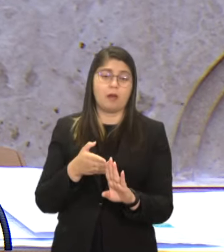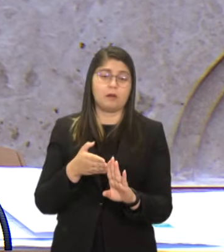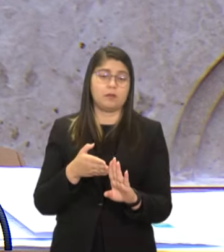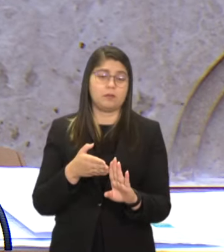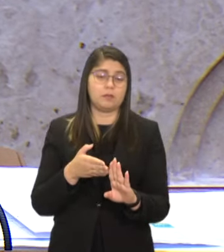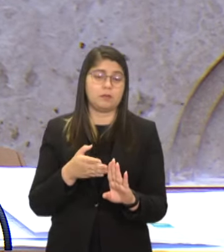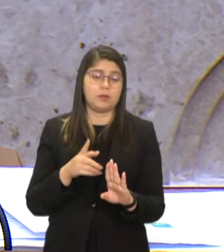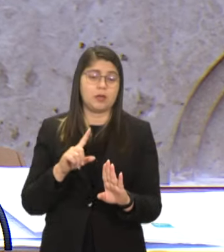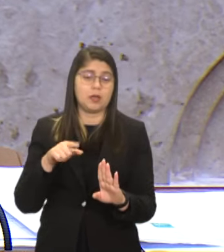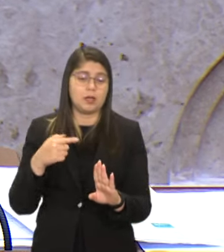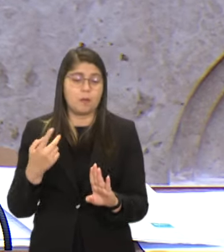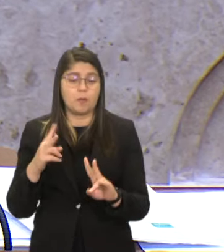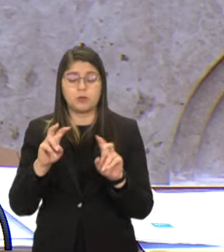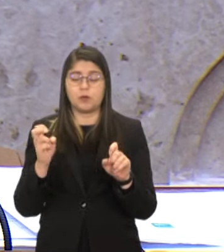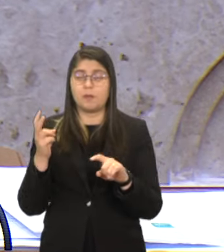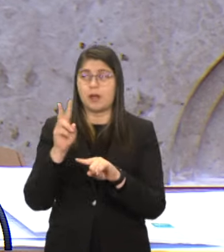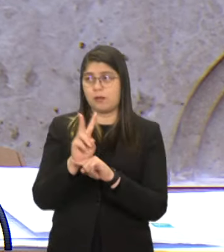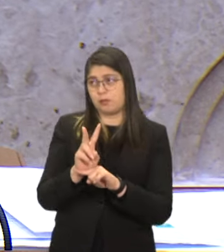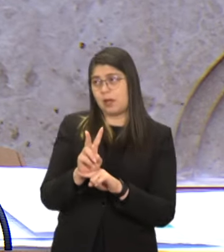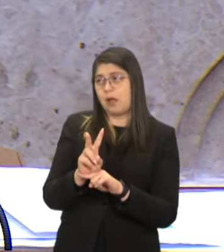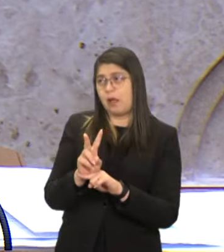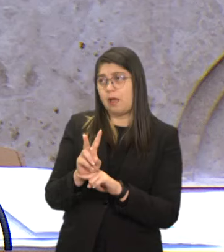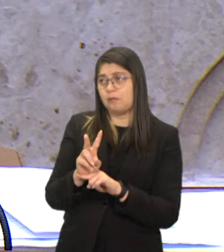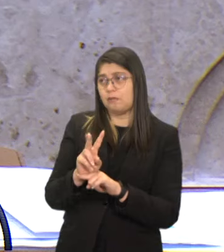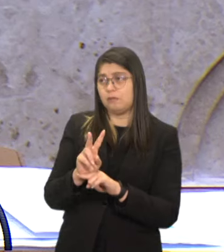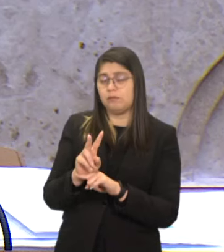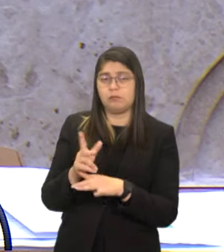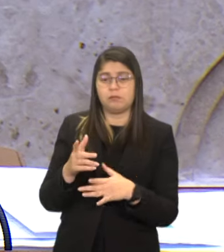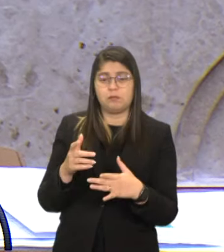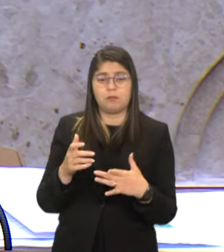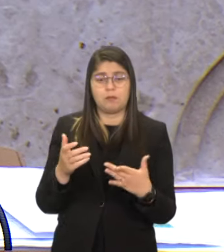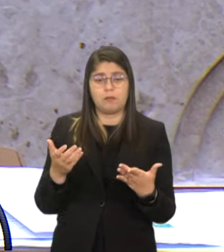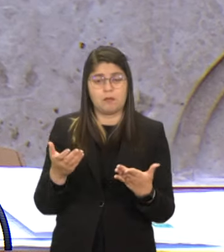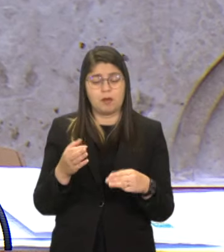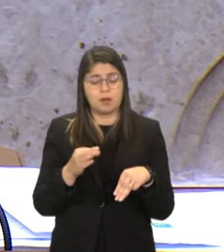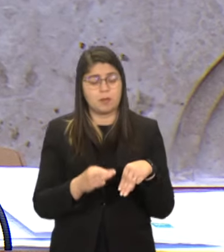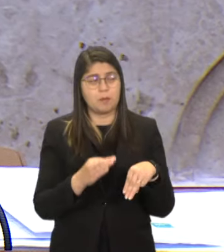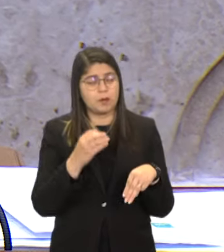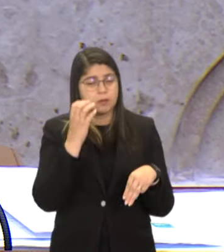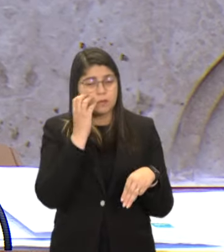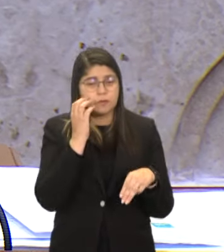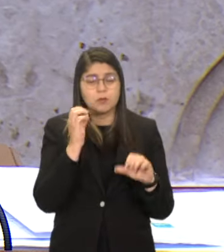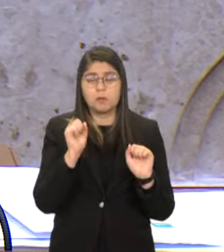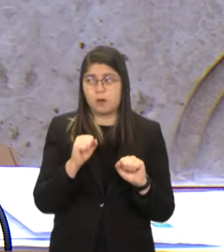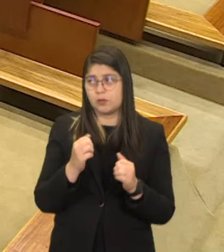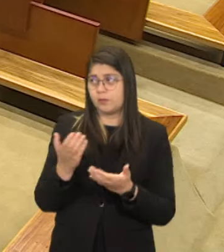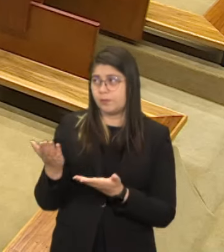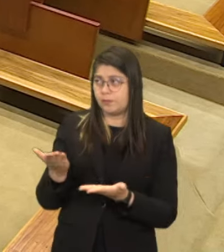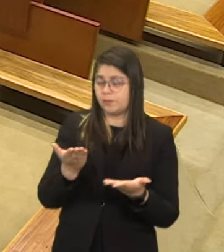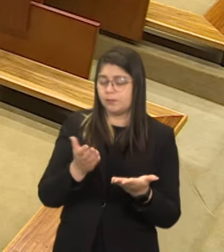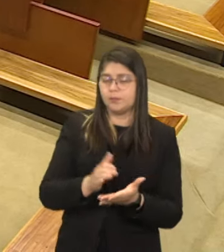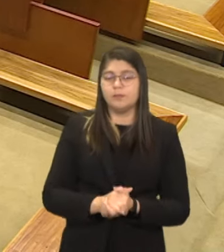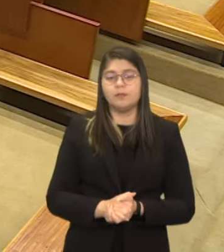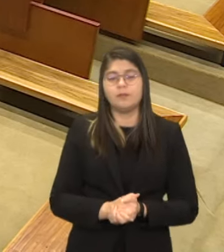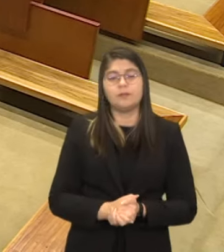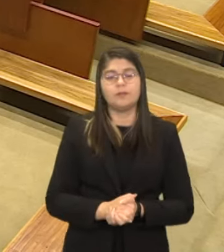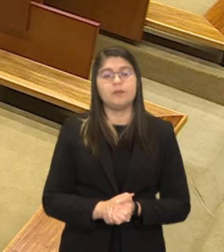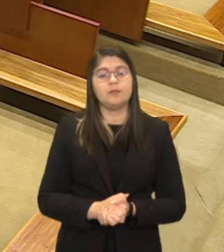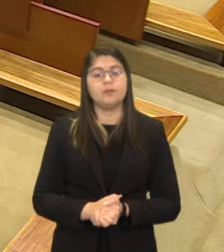Vossa Excelência na cautelar assim que chegue o voto. E ouviríamos o ministro Flávio Dino. Está bem assim? Ministro Flávio Dino. Senhor presidente,